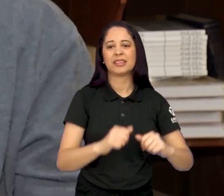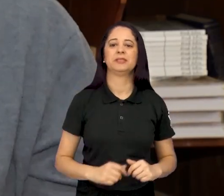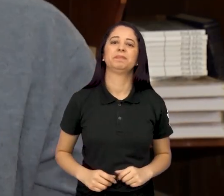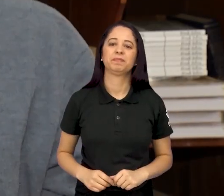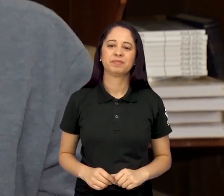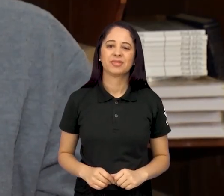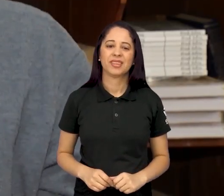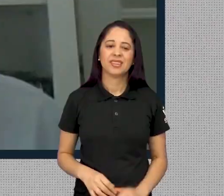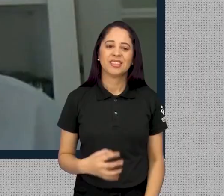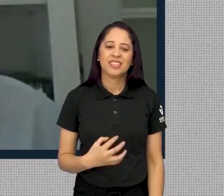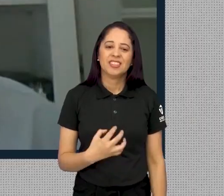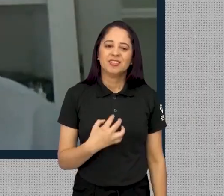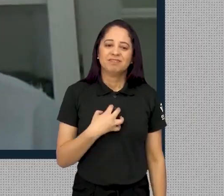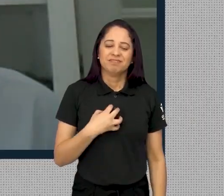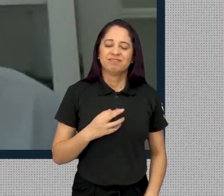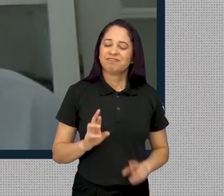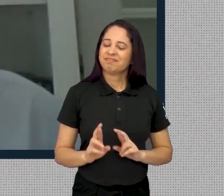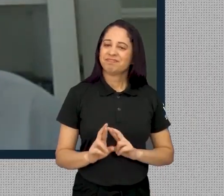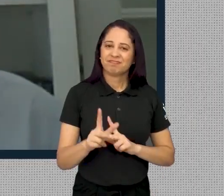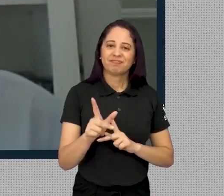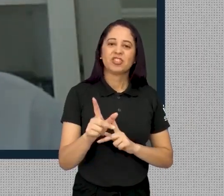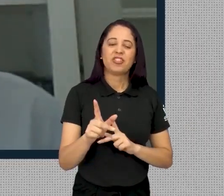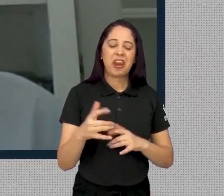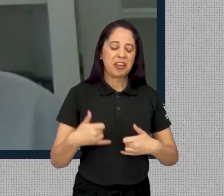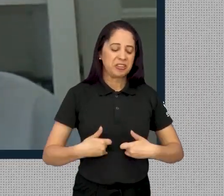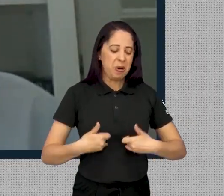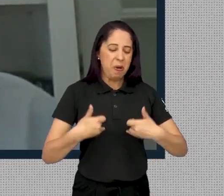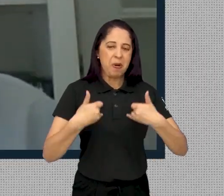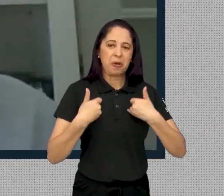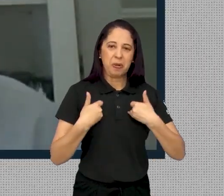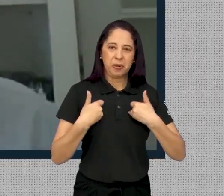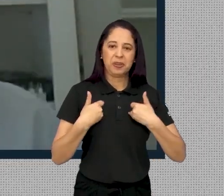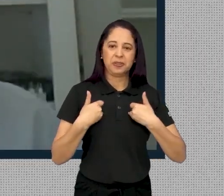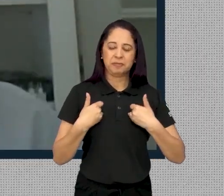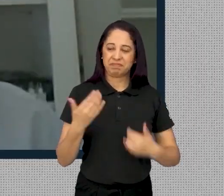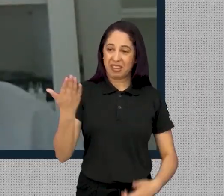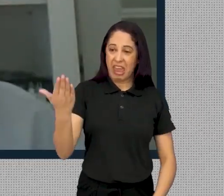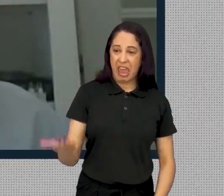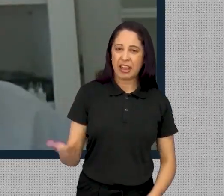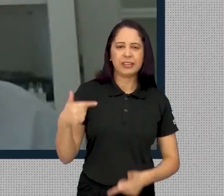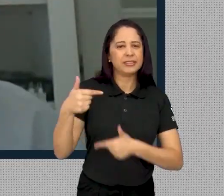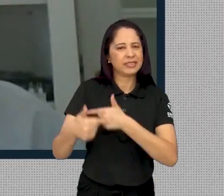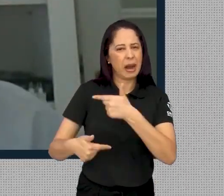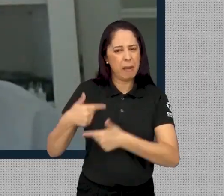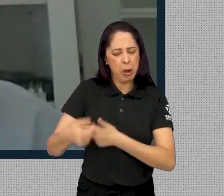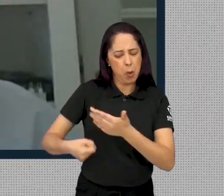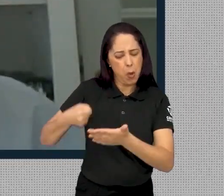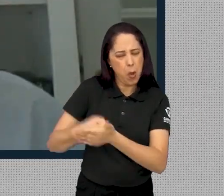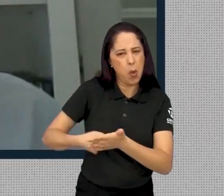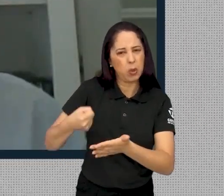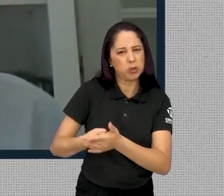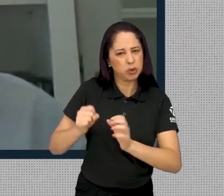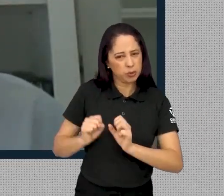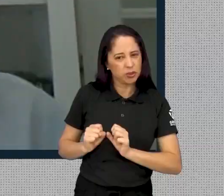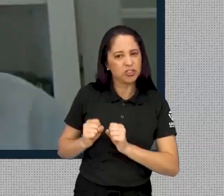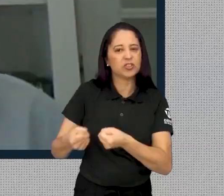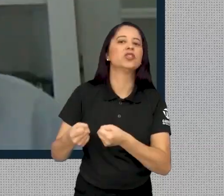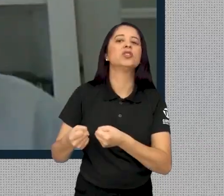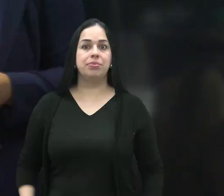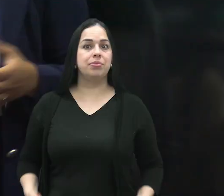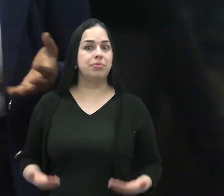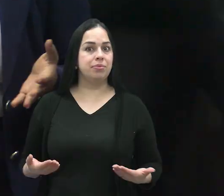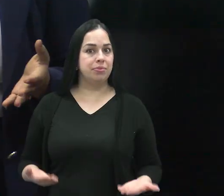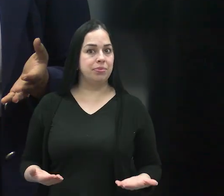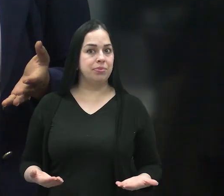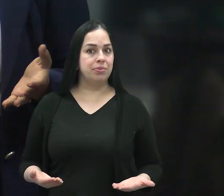qualidade de vida para os seres humanos. É uma sensação diferente, né? É uma sensação de orgulho de saber que ele trabalhou bastante por São José dos Campos,